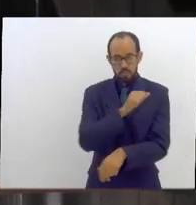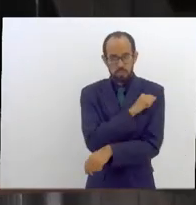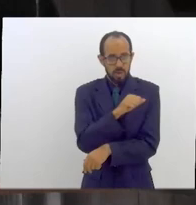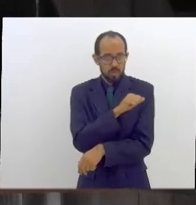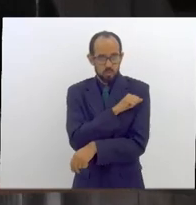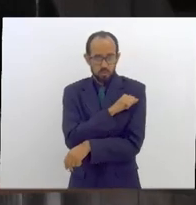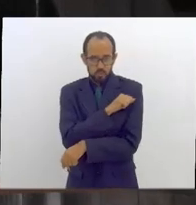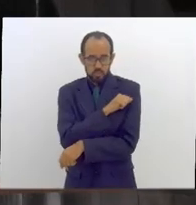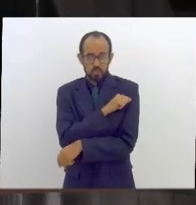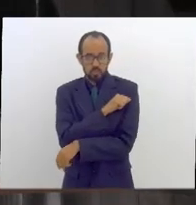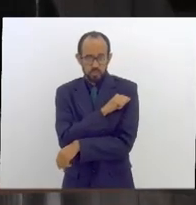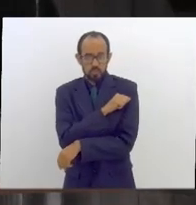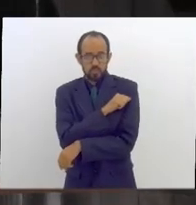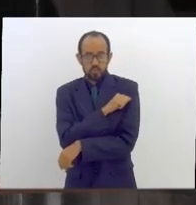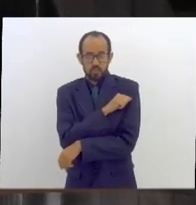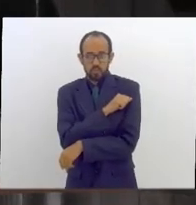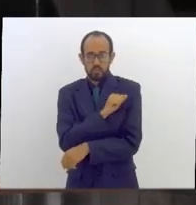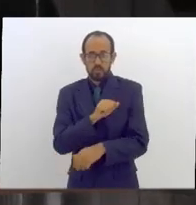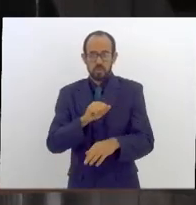inesquecível